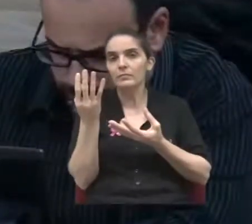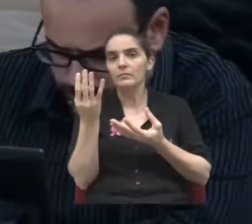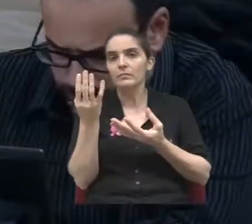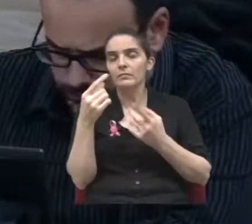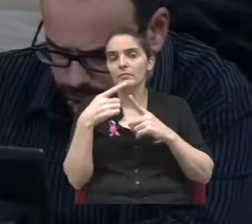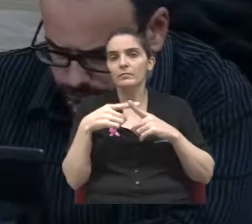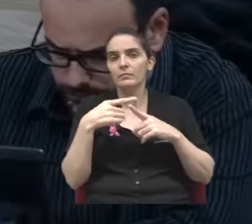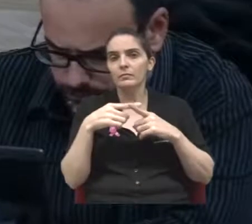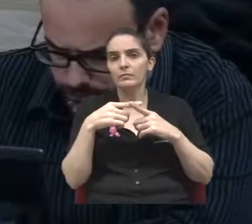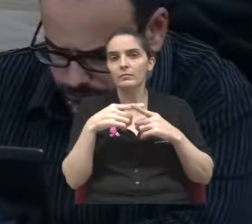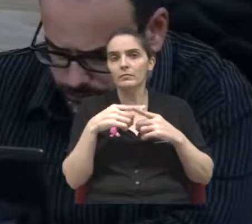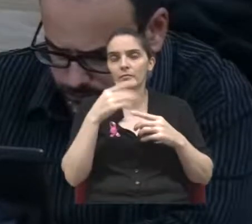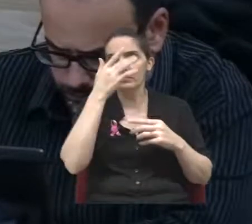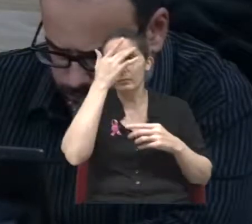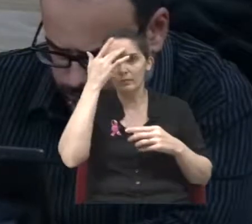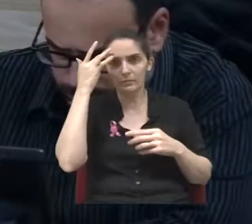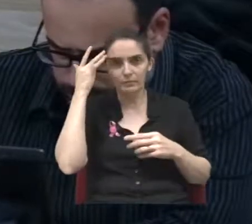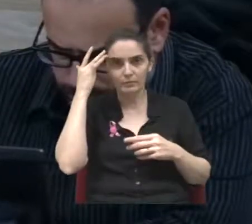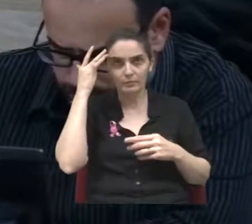o seu